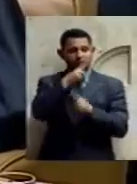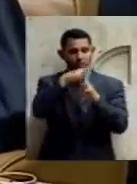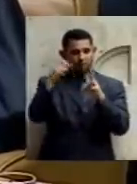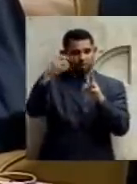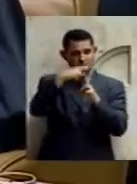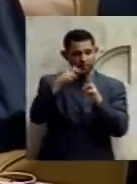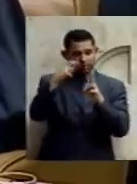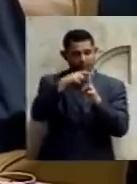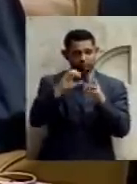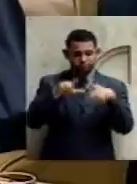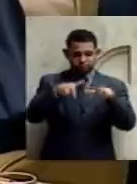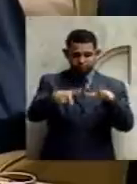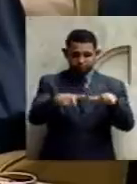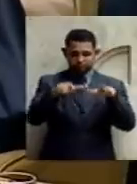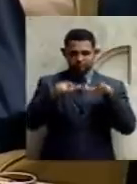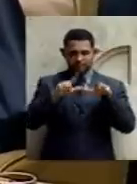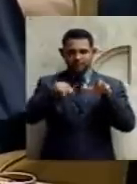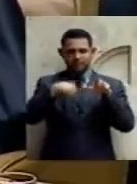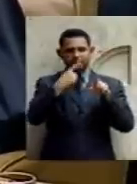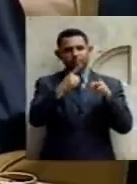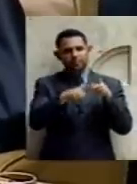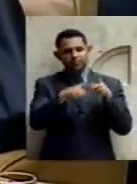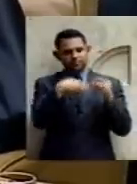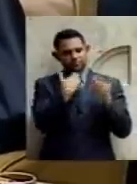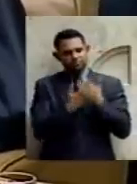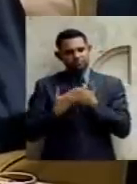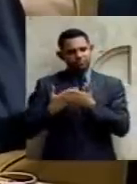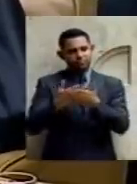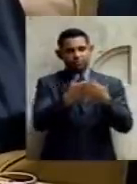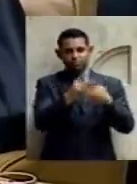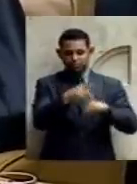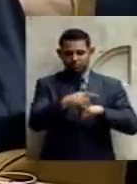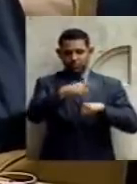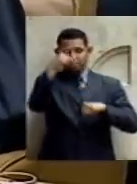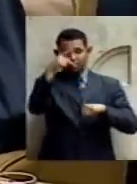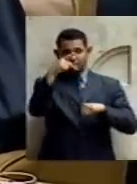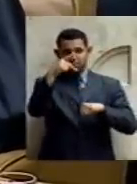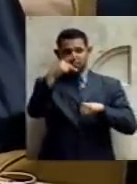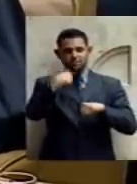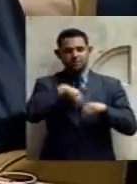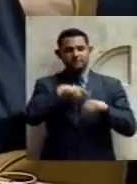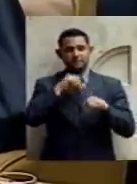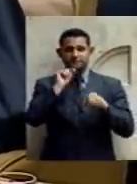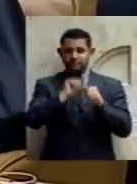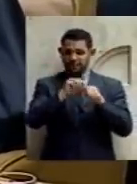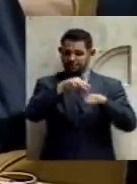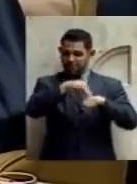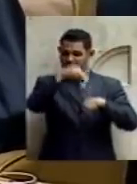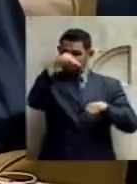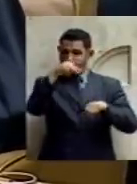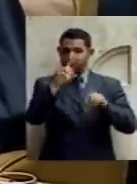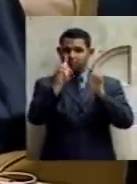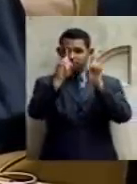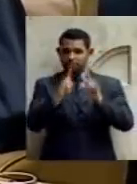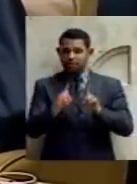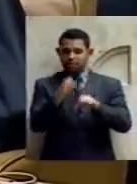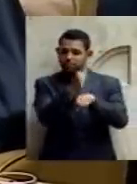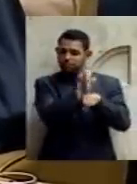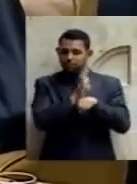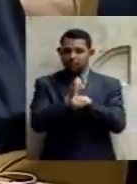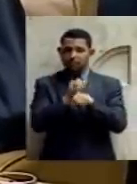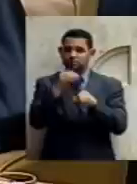Brasília e, posteriormente, seus estudos de pós-graduação. Cursou mestrado em Direito e Estado na